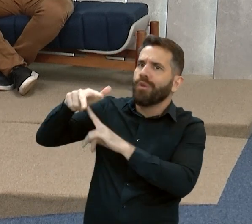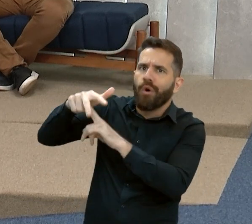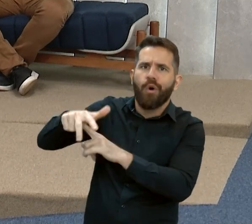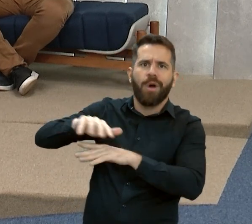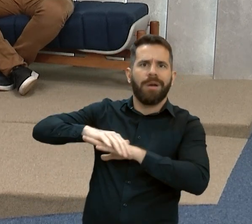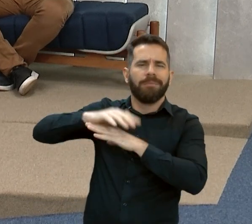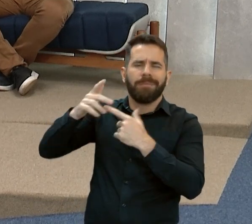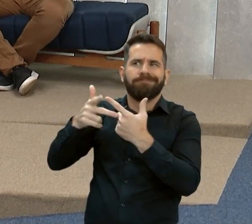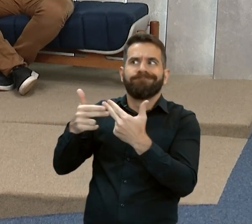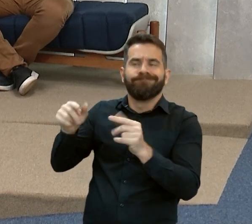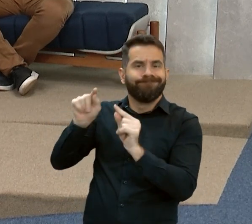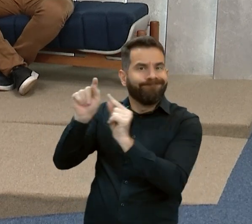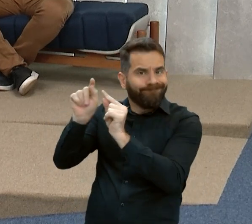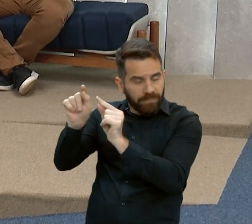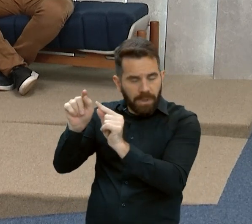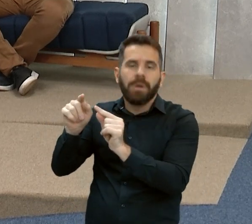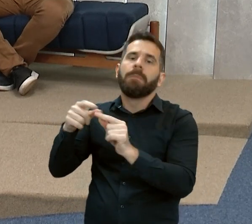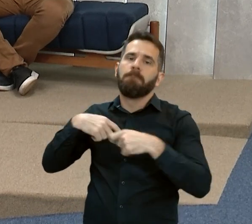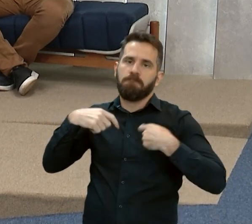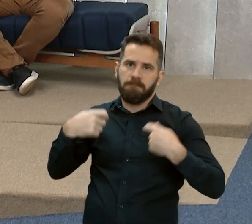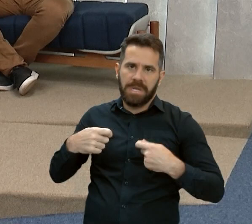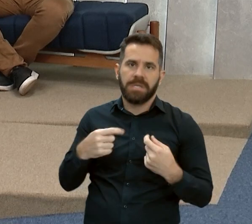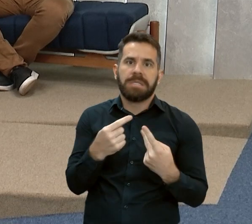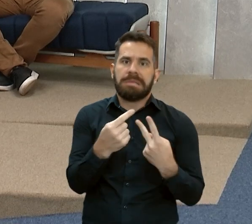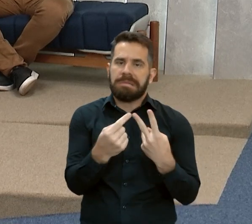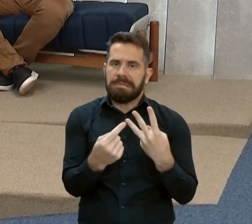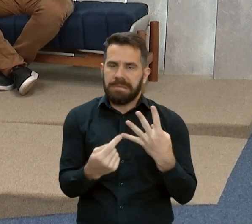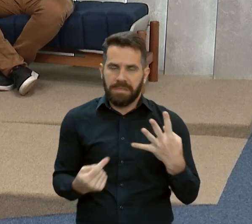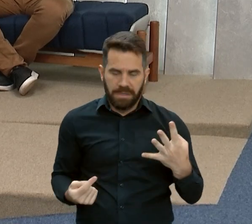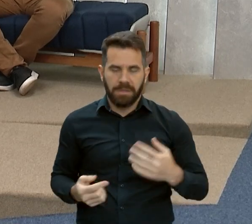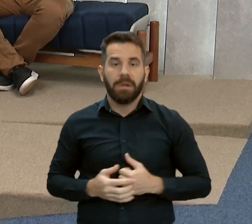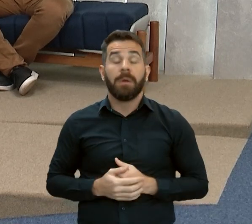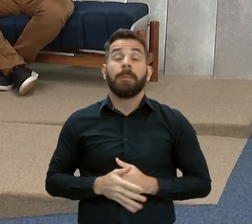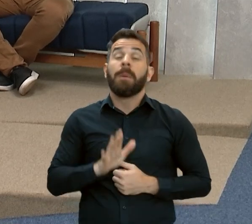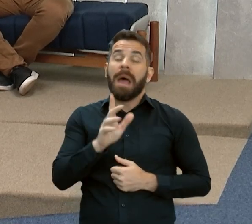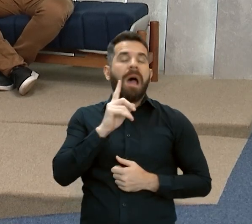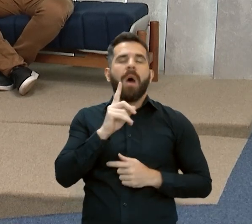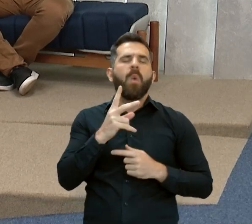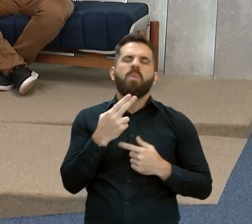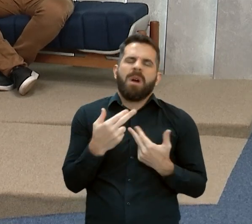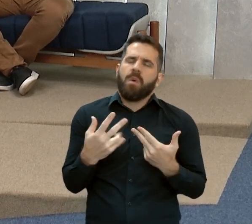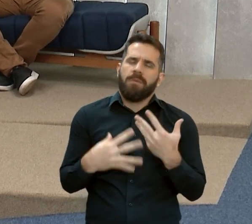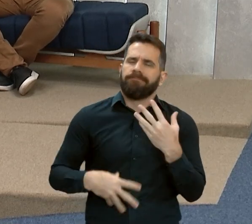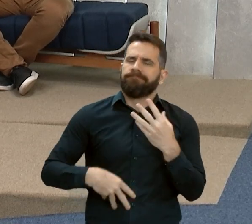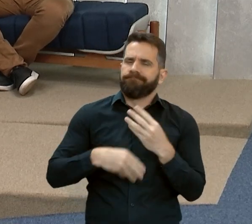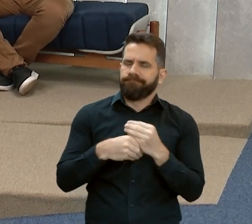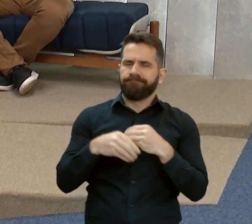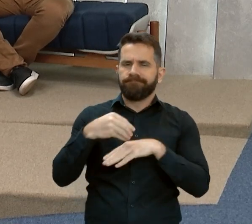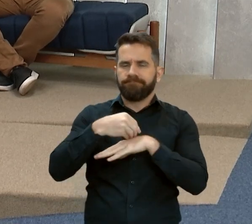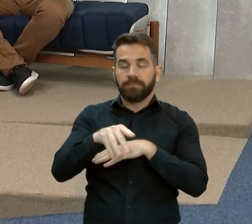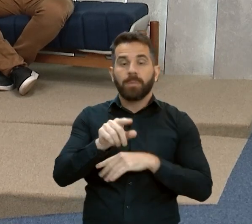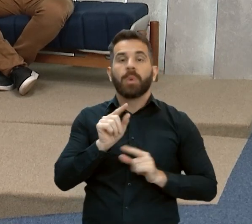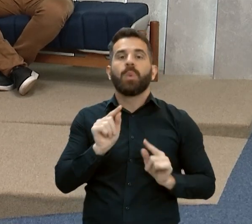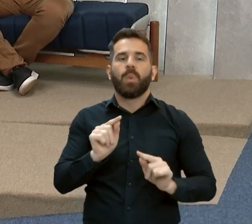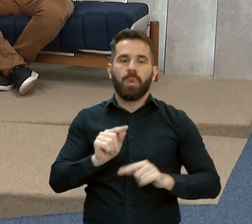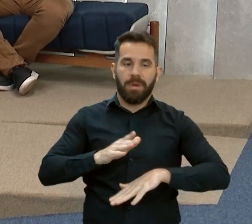Então, é uma coisa que tem que ser colocada aqui, que é a primeira universidade que